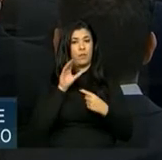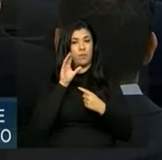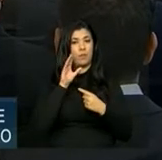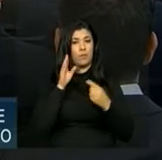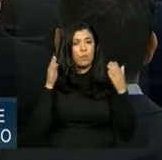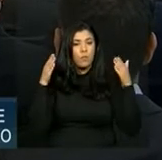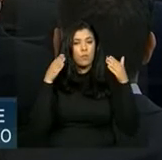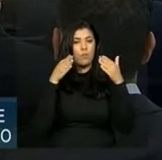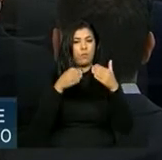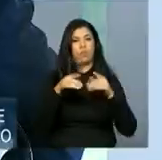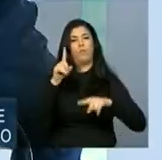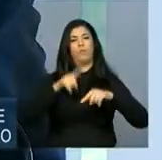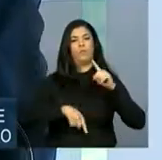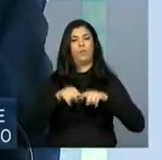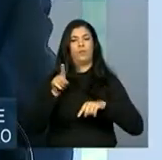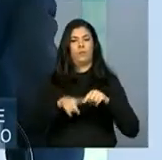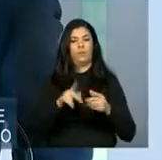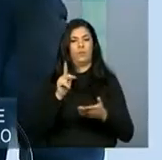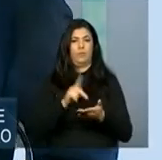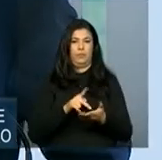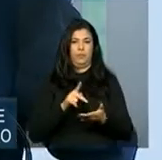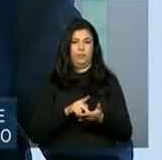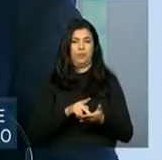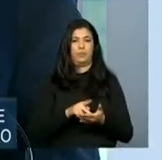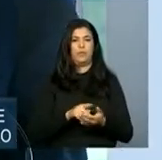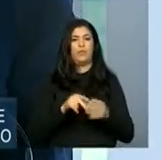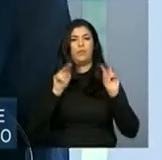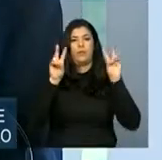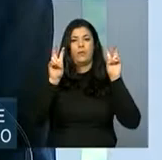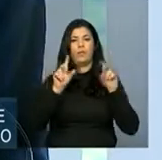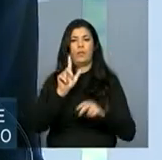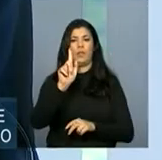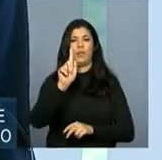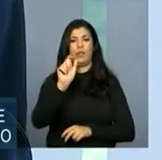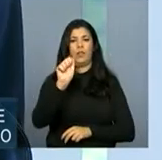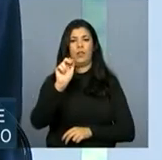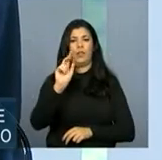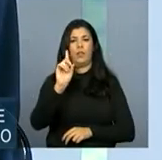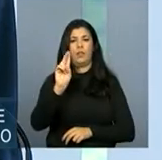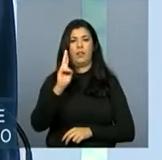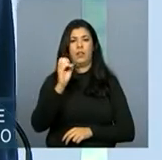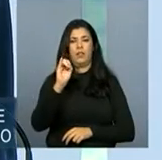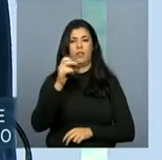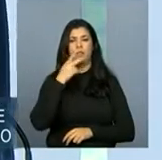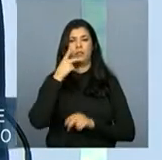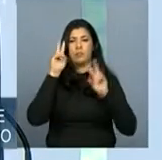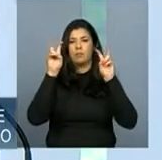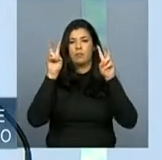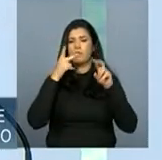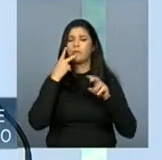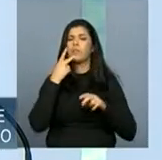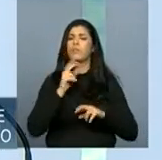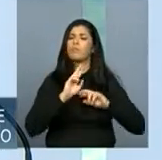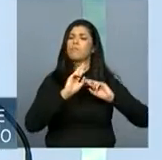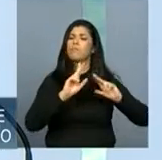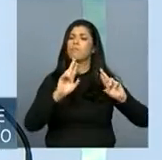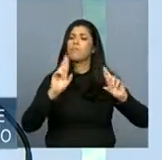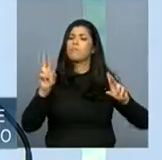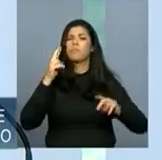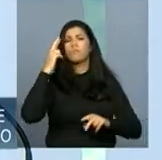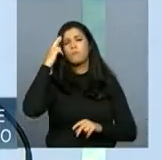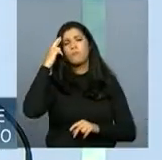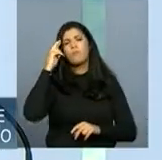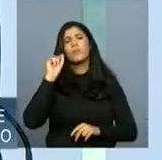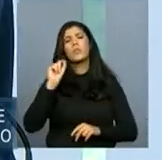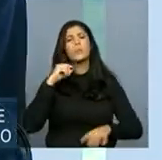a política é grande disse certa vez de que entre as razões da